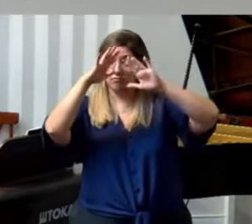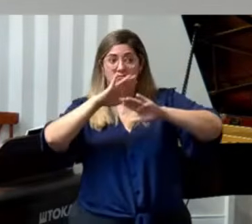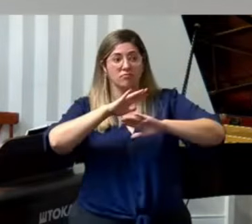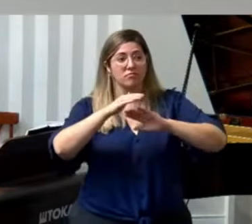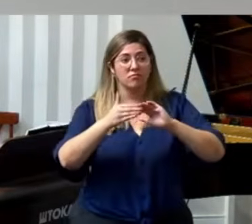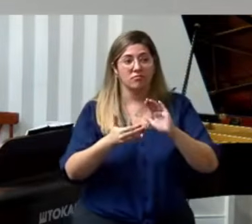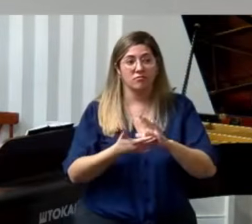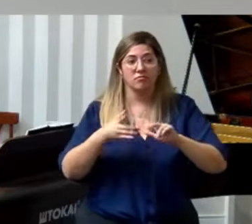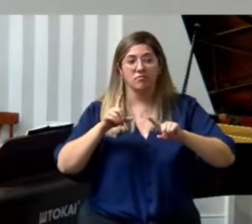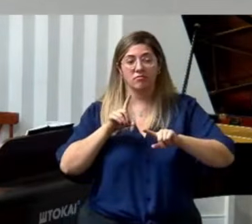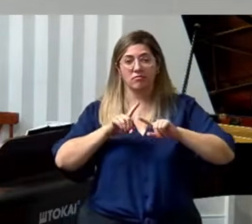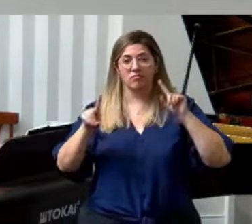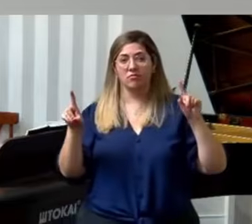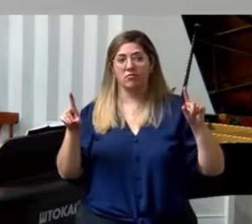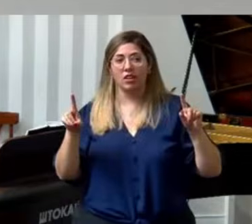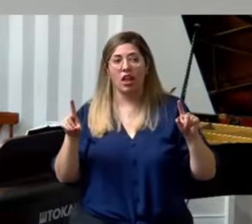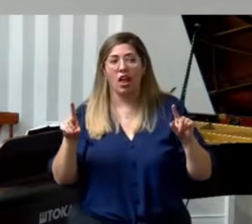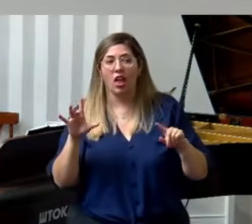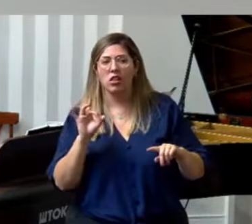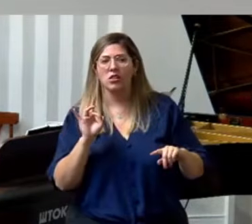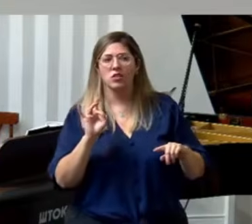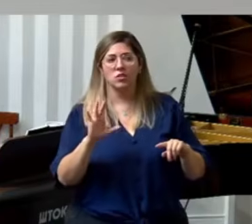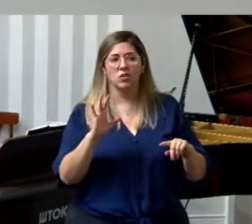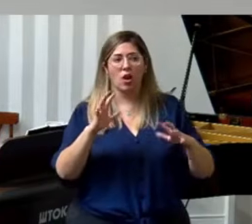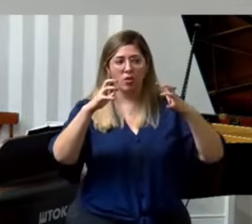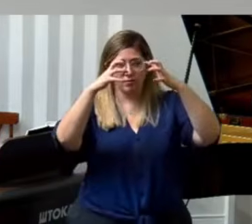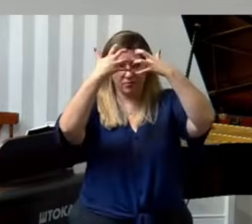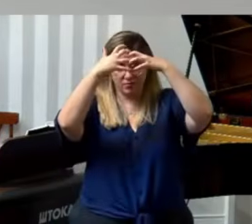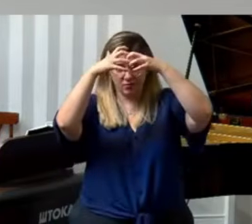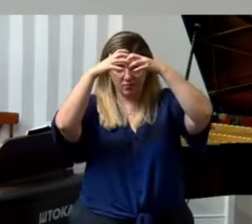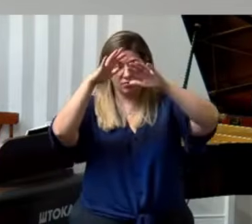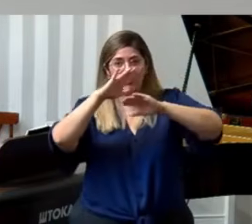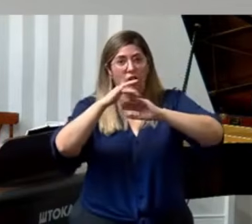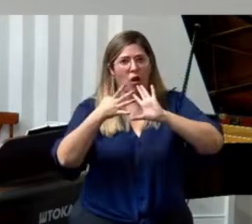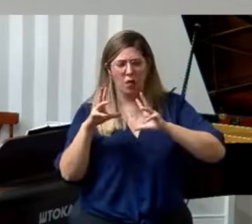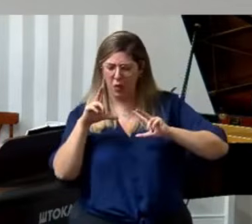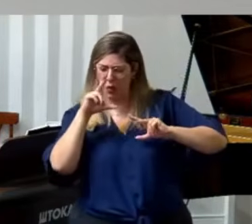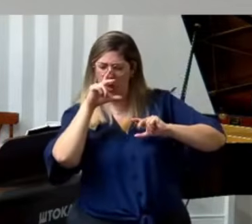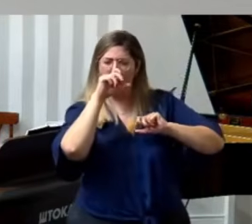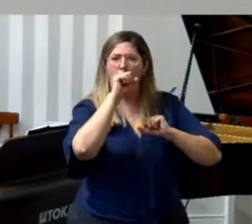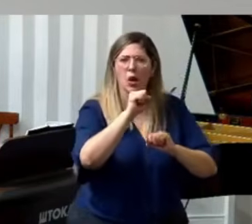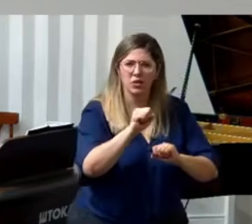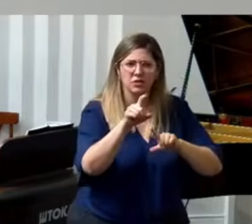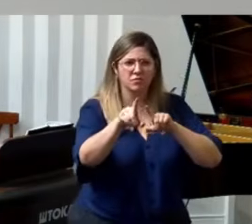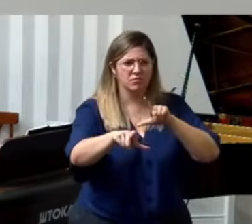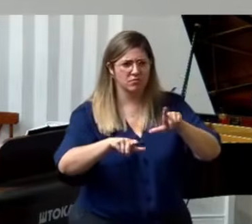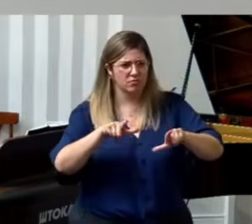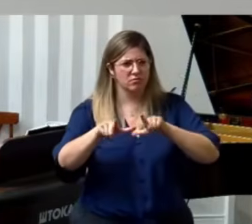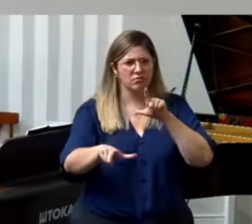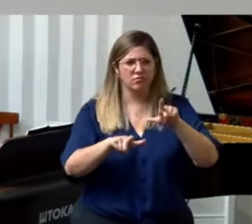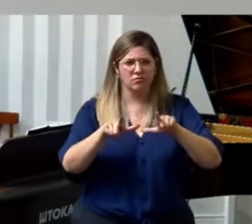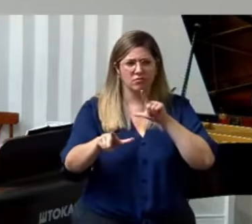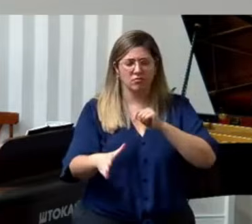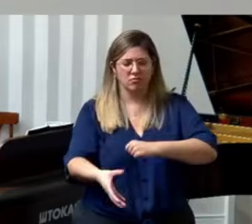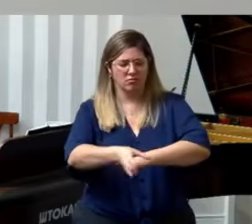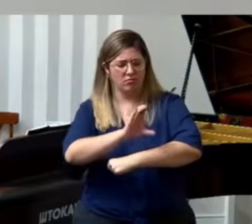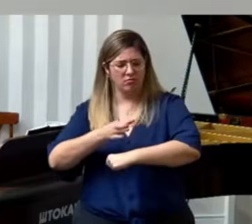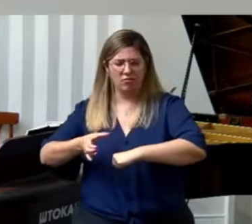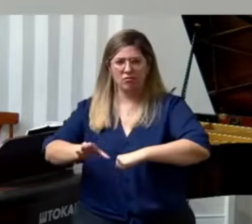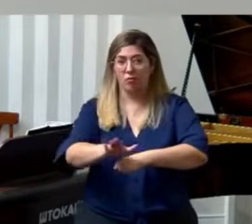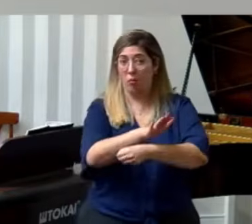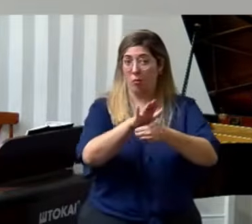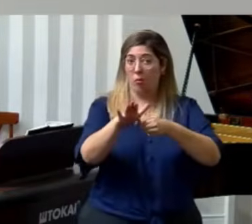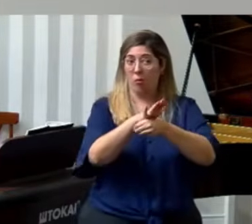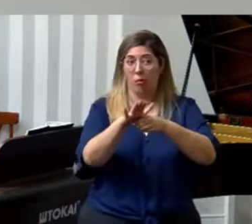está falando apenas a respeito de cultivar o solo para extrair a força, para então obter os frutos numa colheita depois de algum